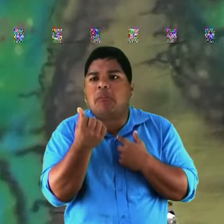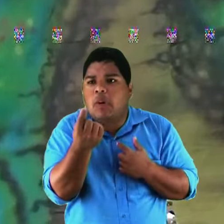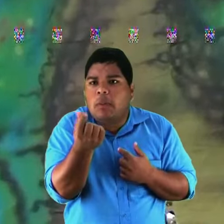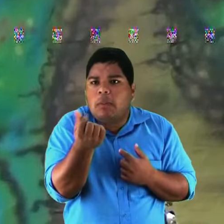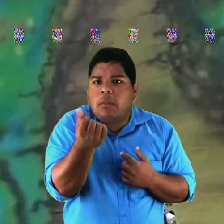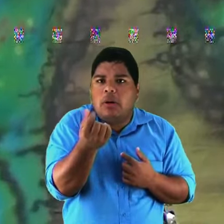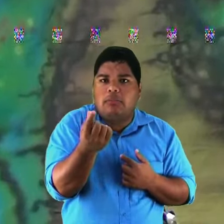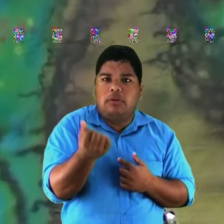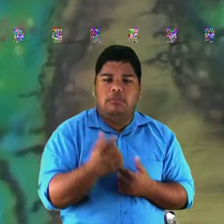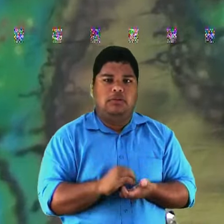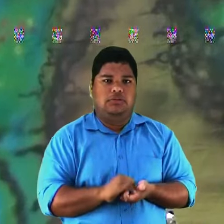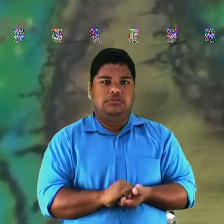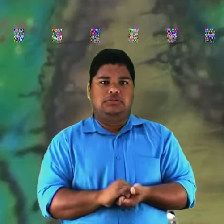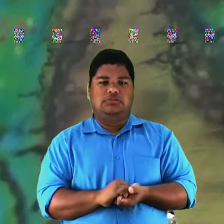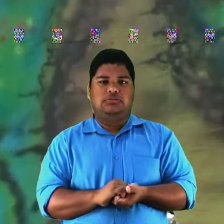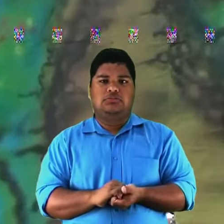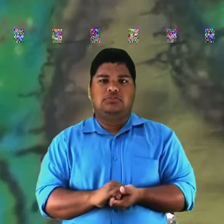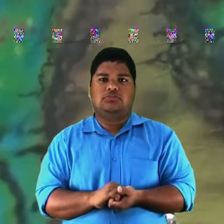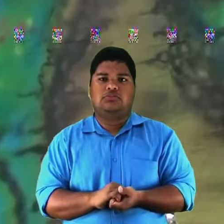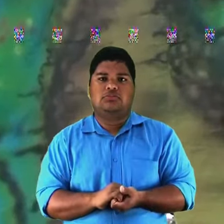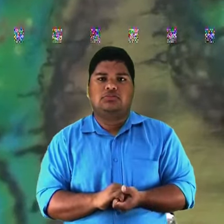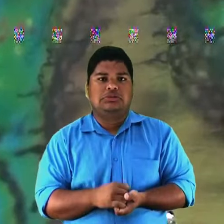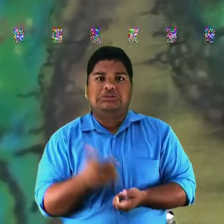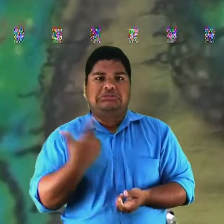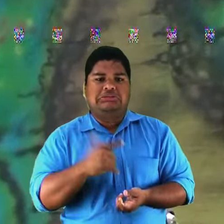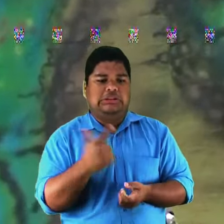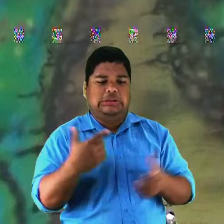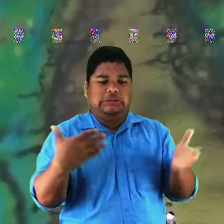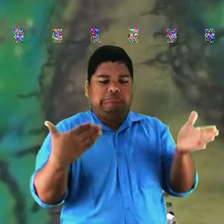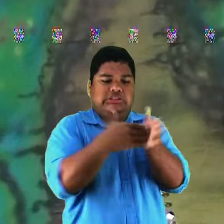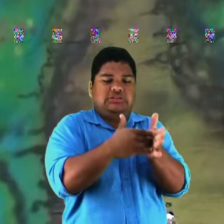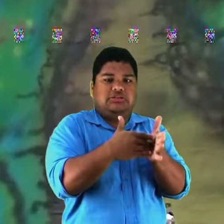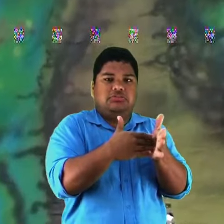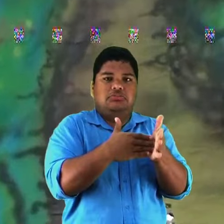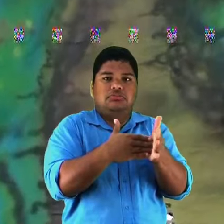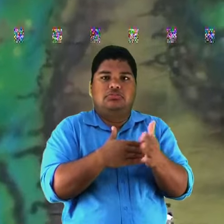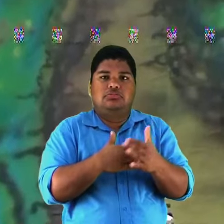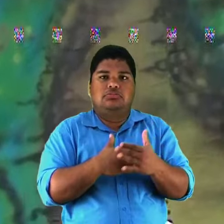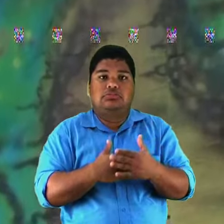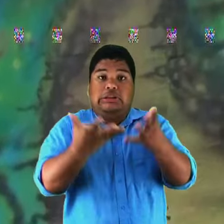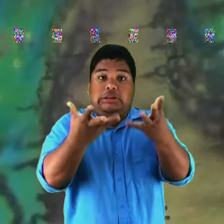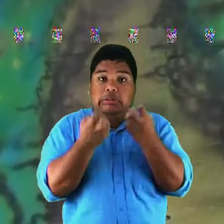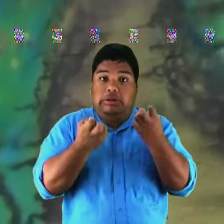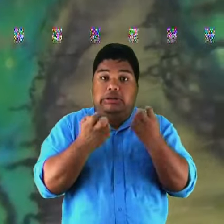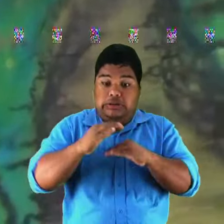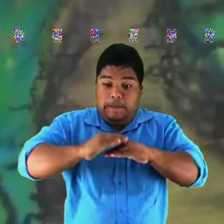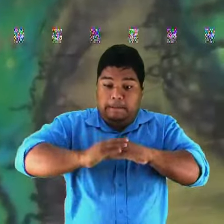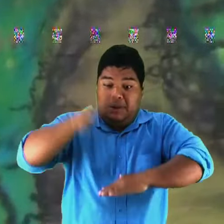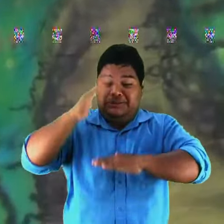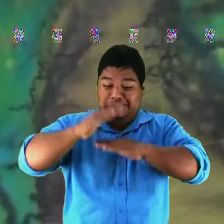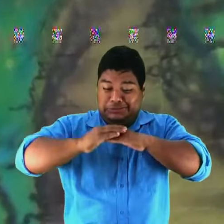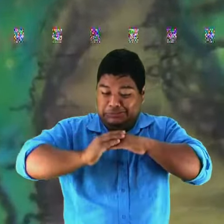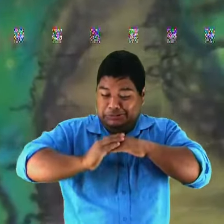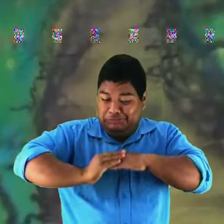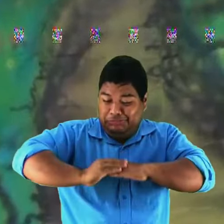dele. E não tem limites. Quer mais,